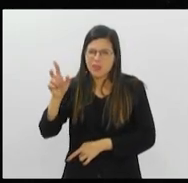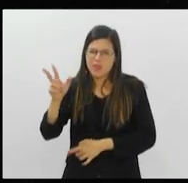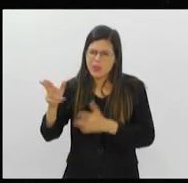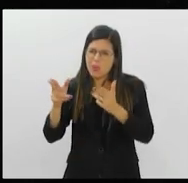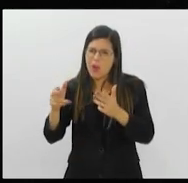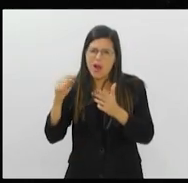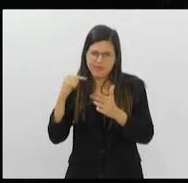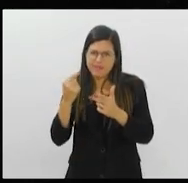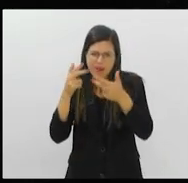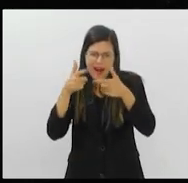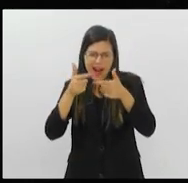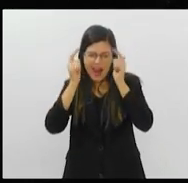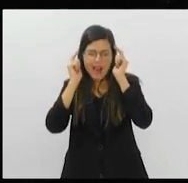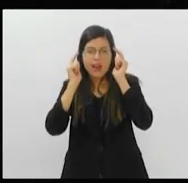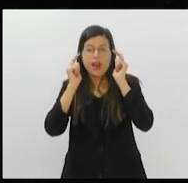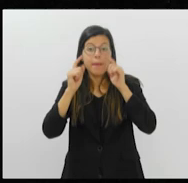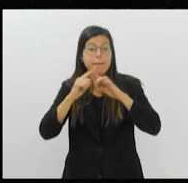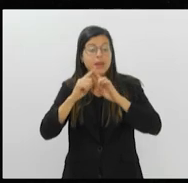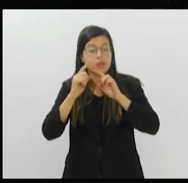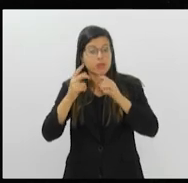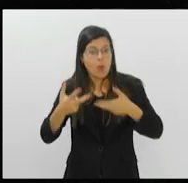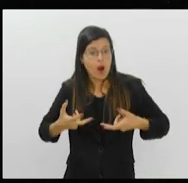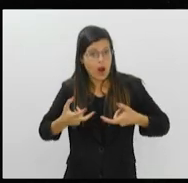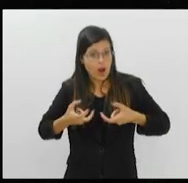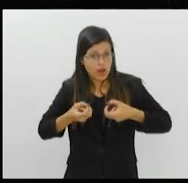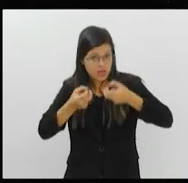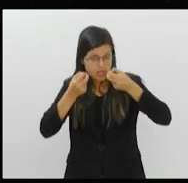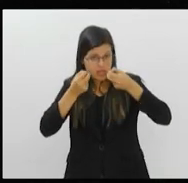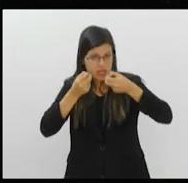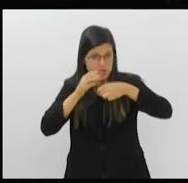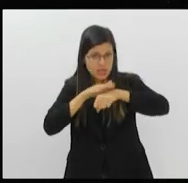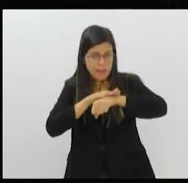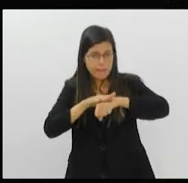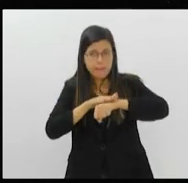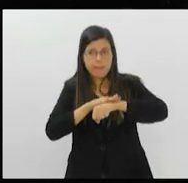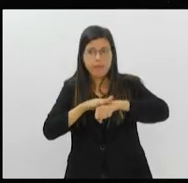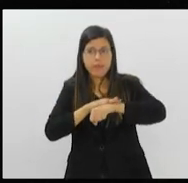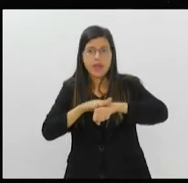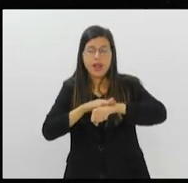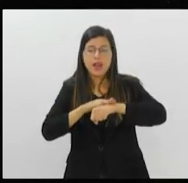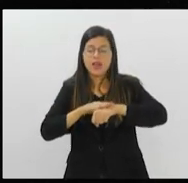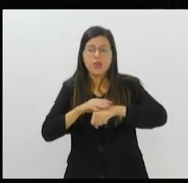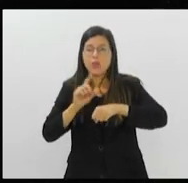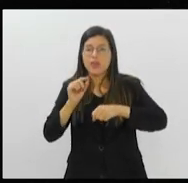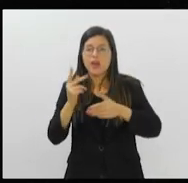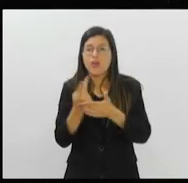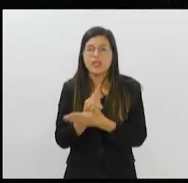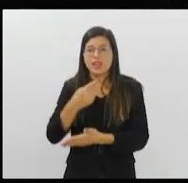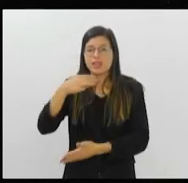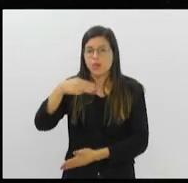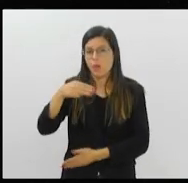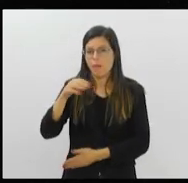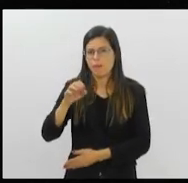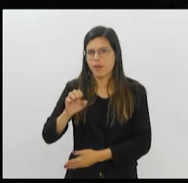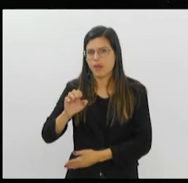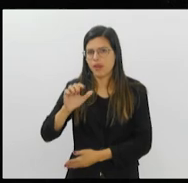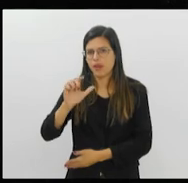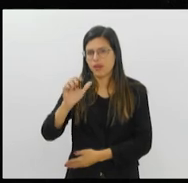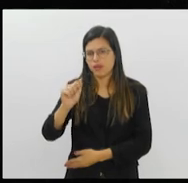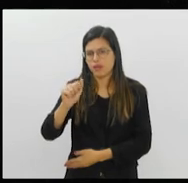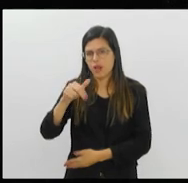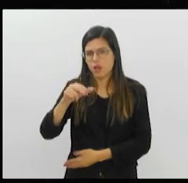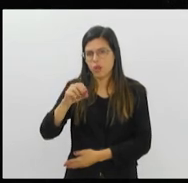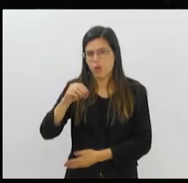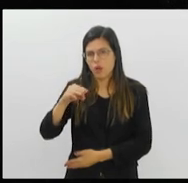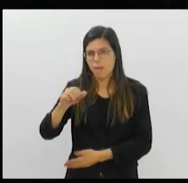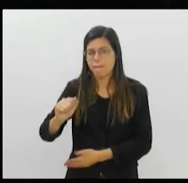Só que tem que o câncer de pele, o que mata é o melanoma. Os outros não matam, mas fazem